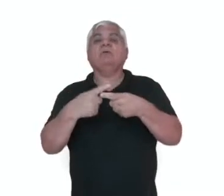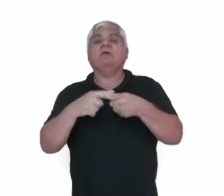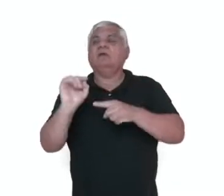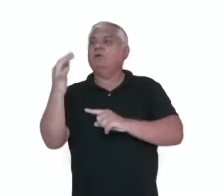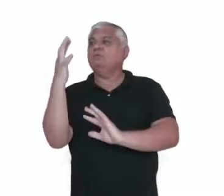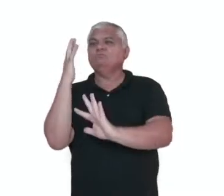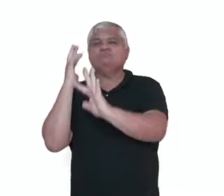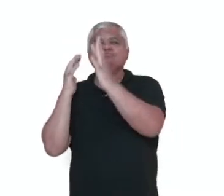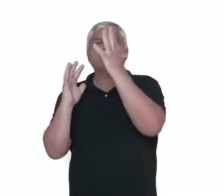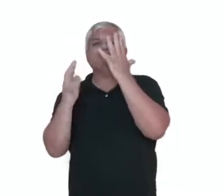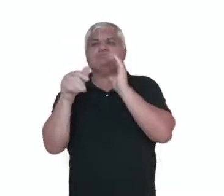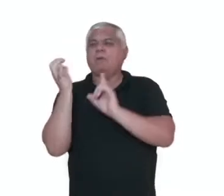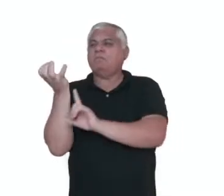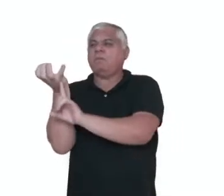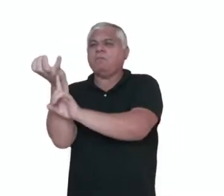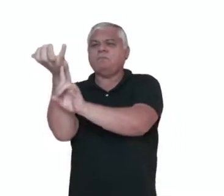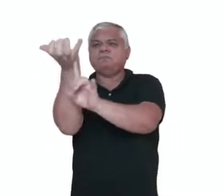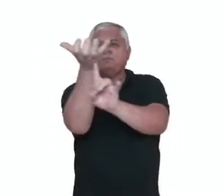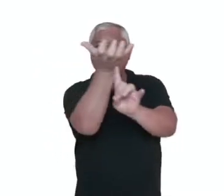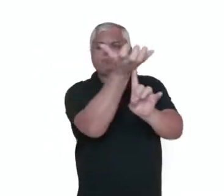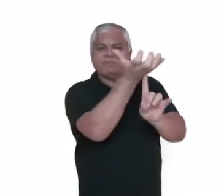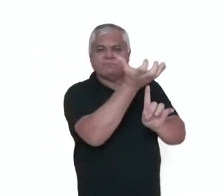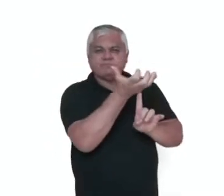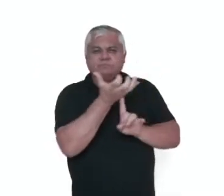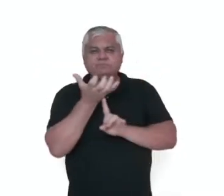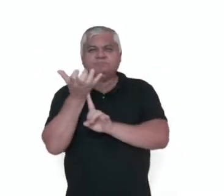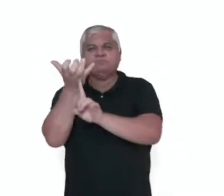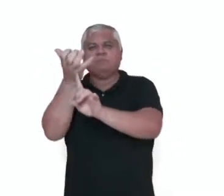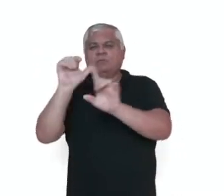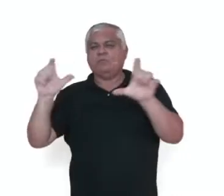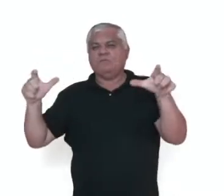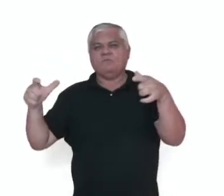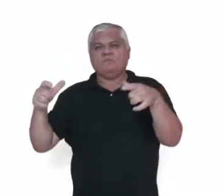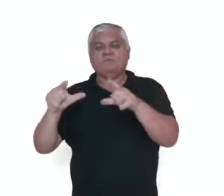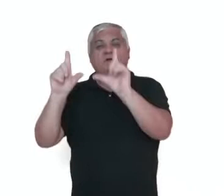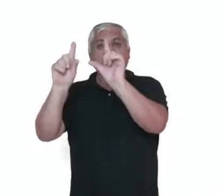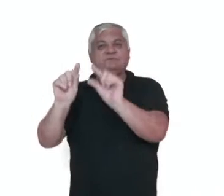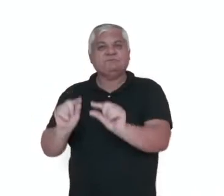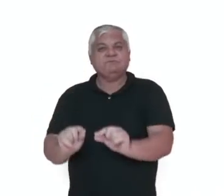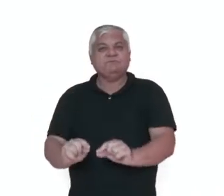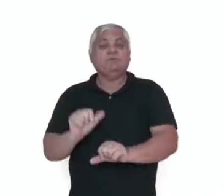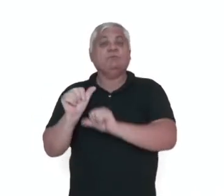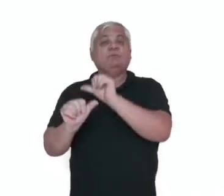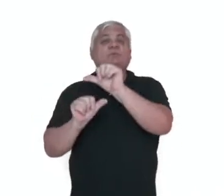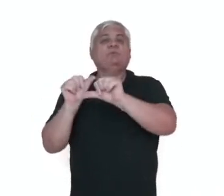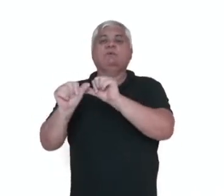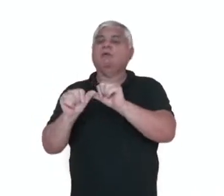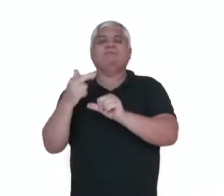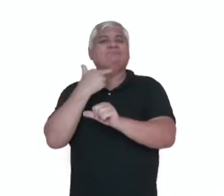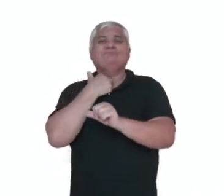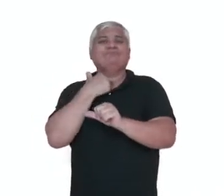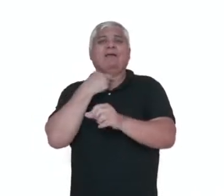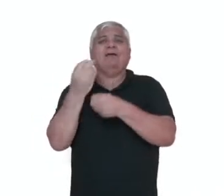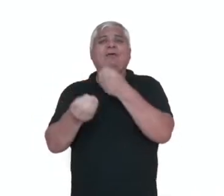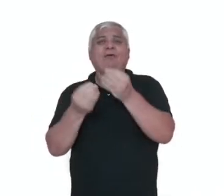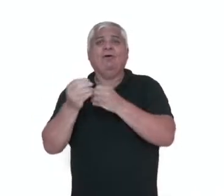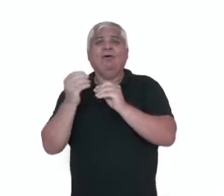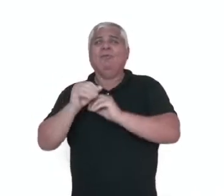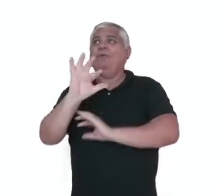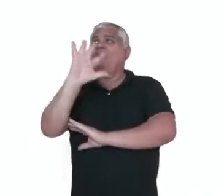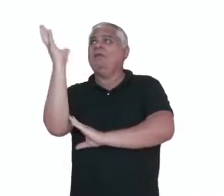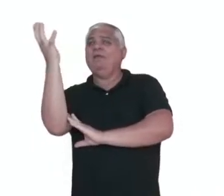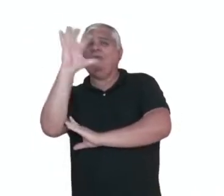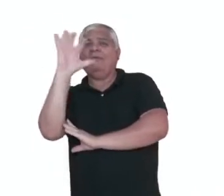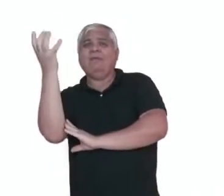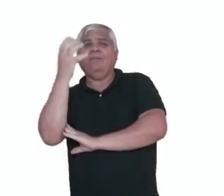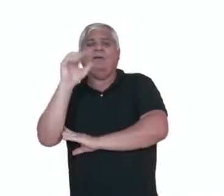florestas com araucárias diminui o fluxo de genes entre as árvores. Isso prejudica a capacidade da espécie reagir a ameaças como clima, poluição e